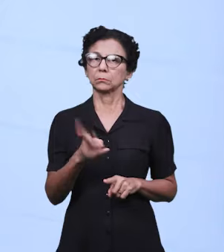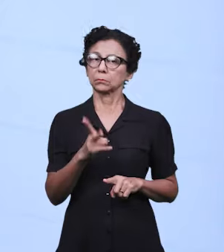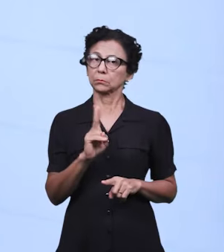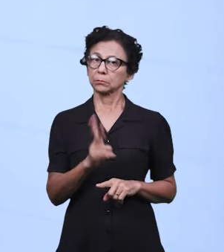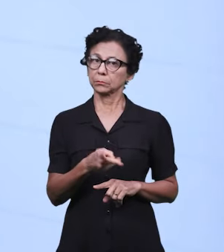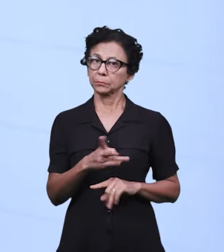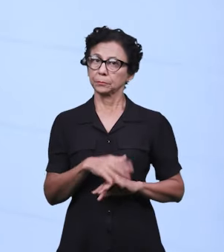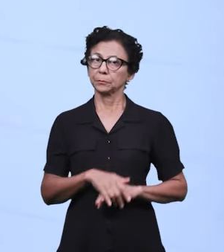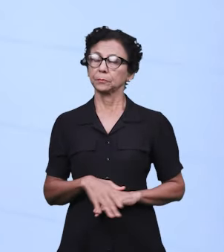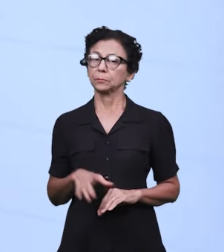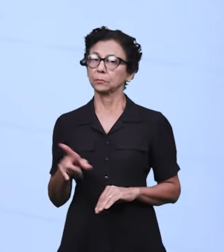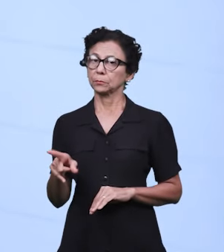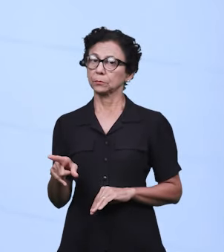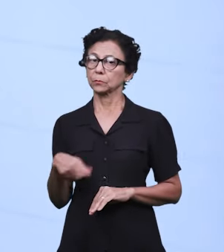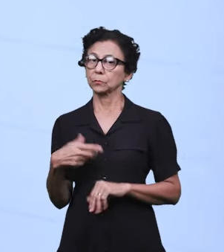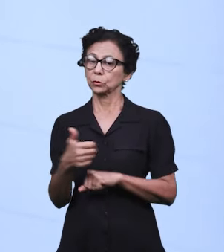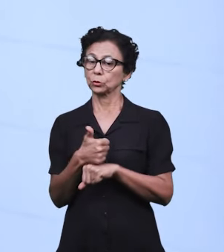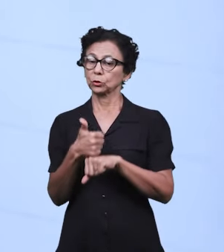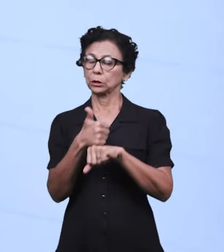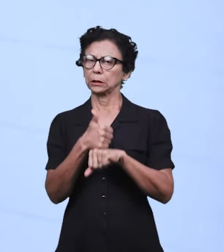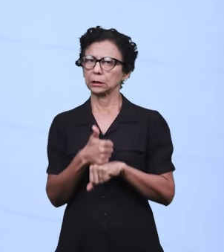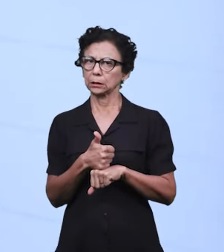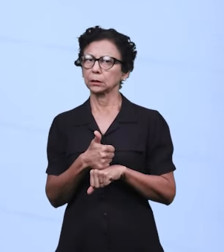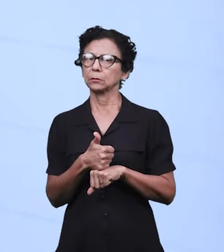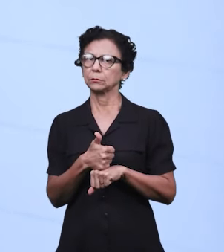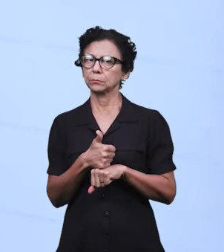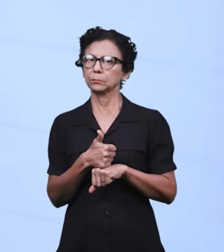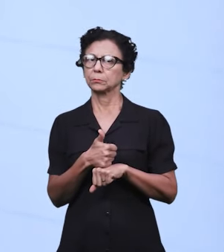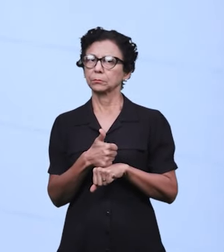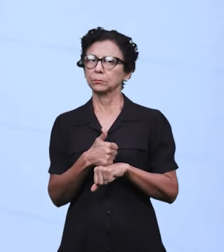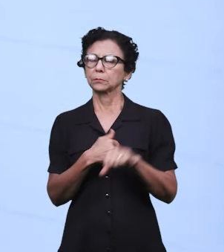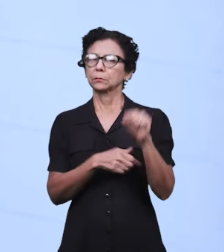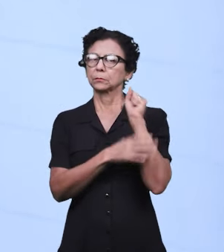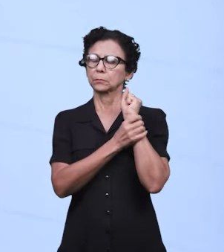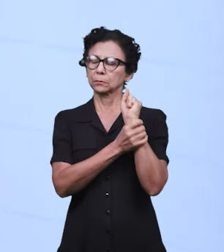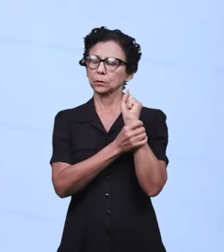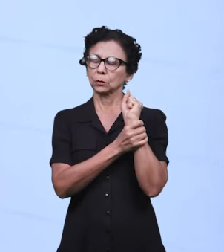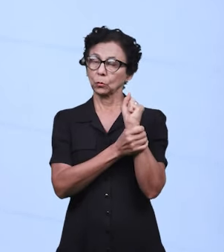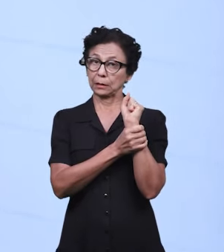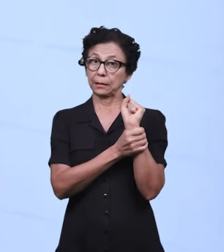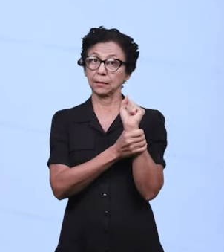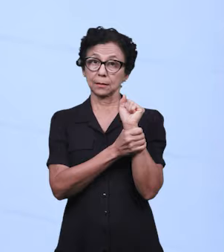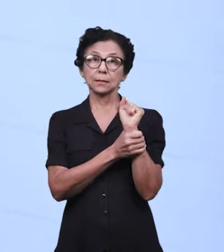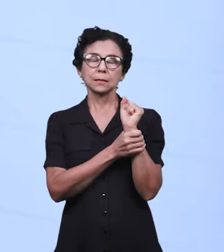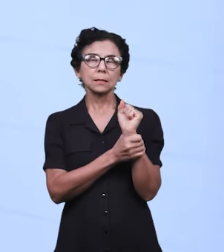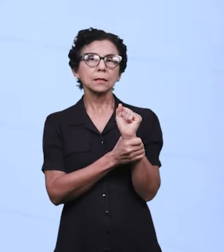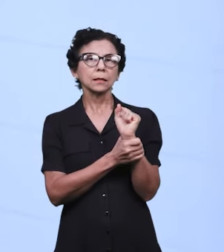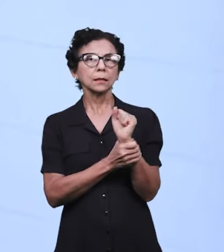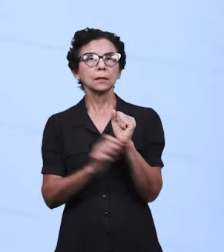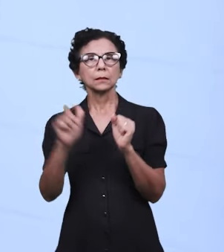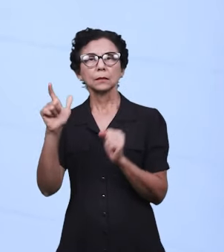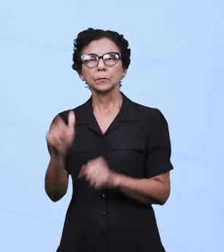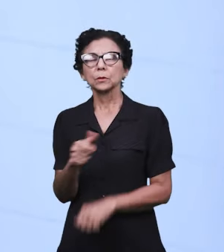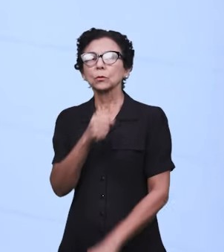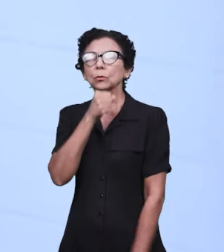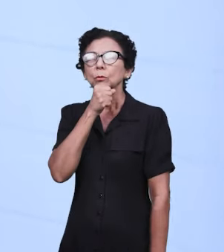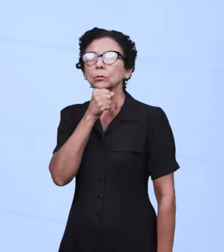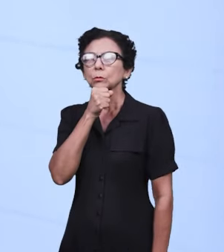de forma digna, né, e que assegure toda a condição do idoso em